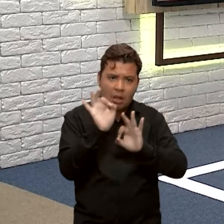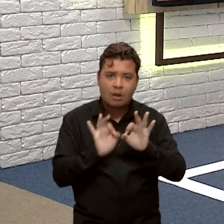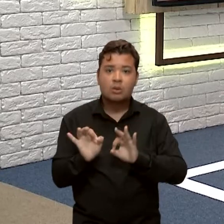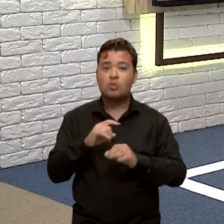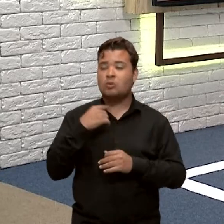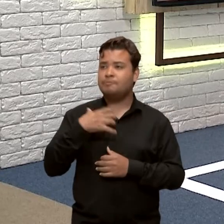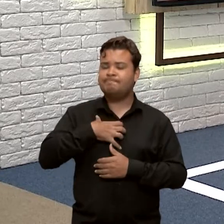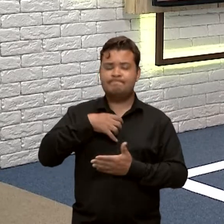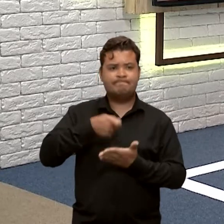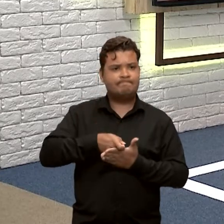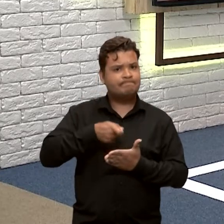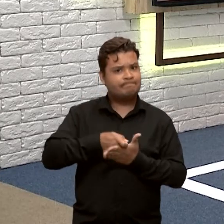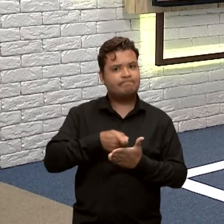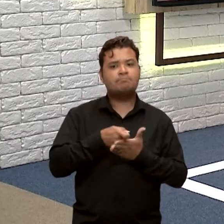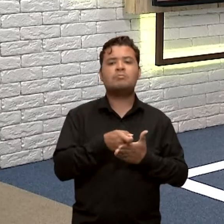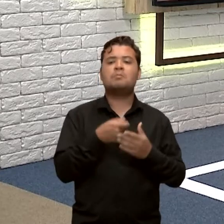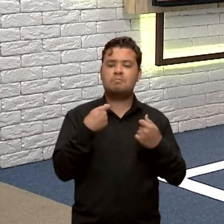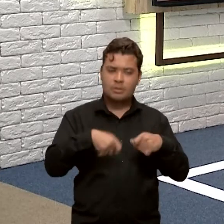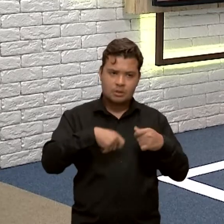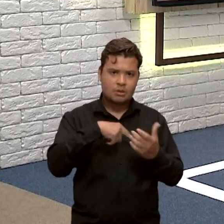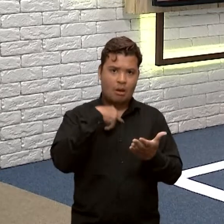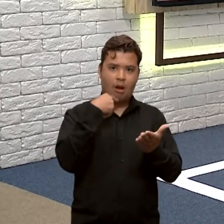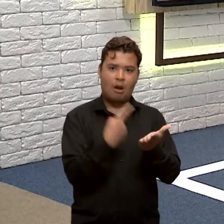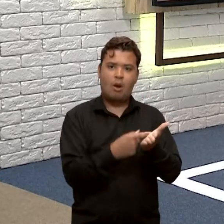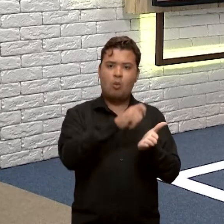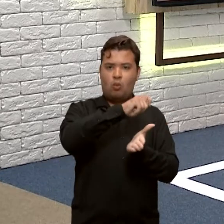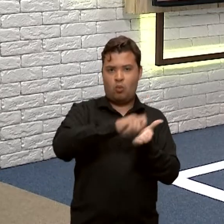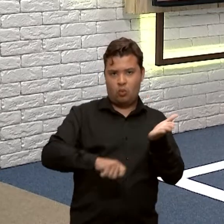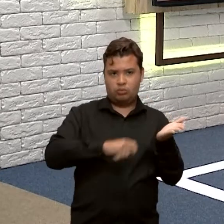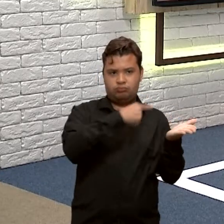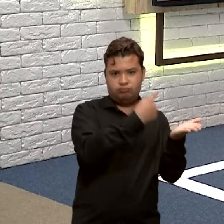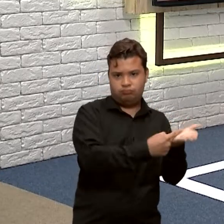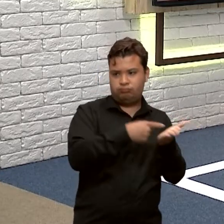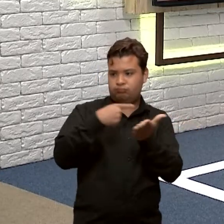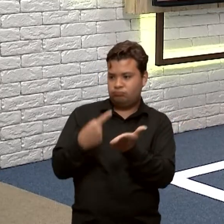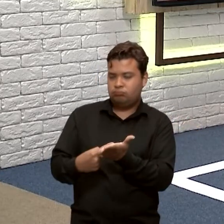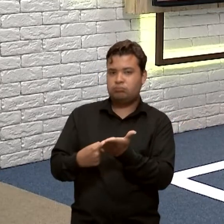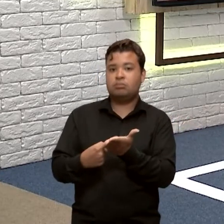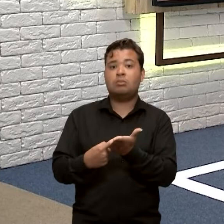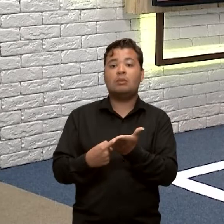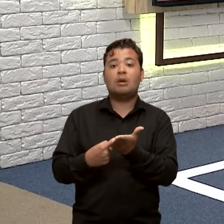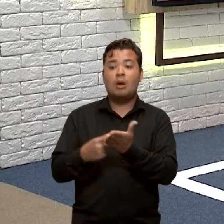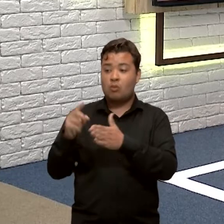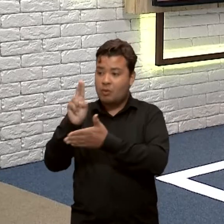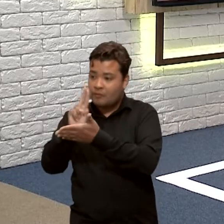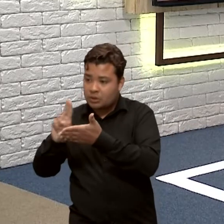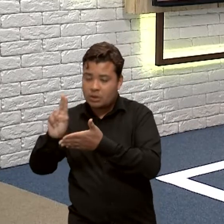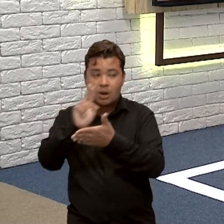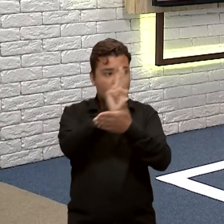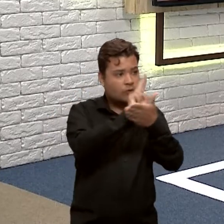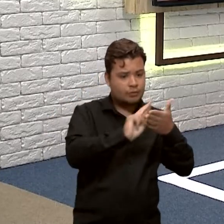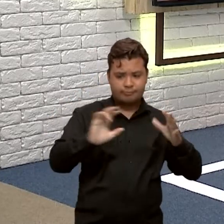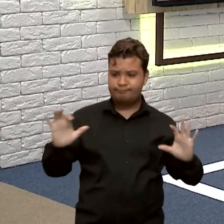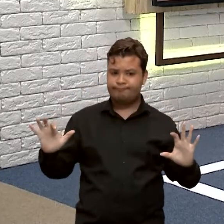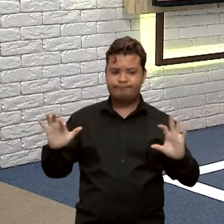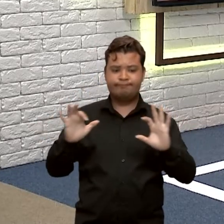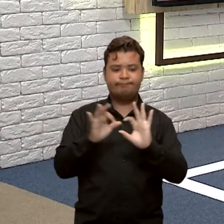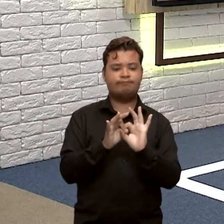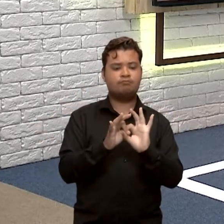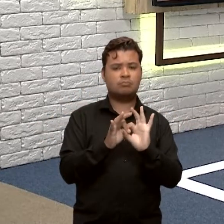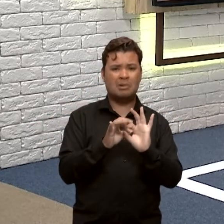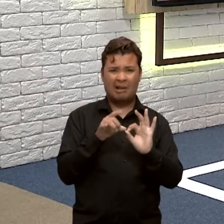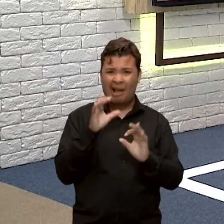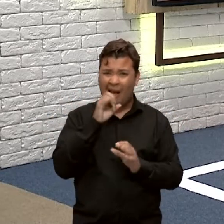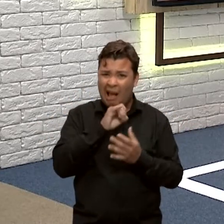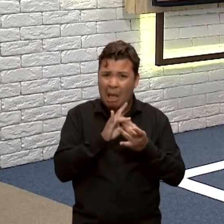a estabelecer esses acordos e, por meio desses acordos, criar vínculos entre as instituições, e esses vínculos, eles são